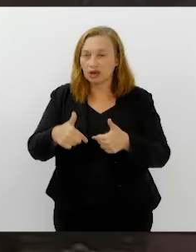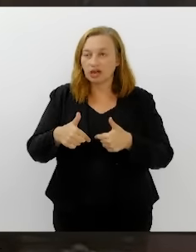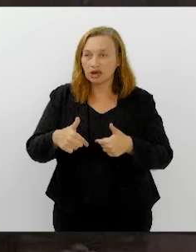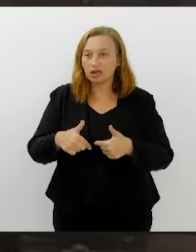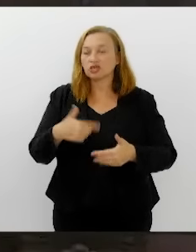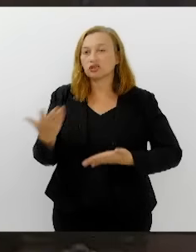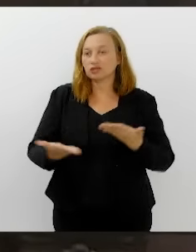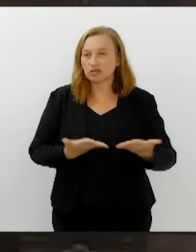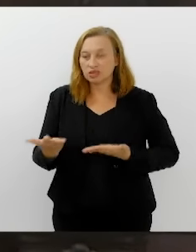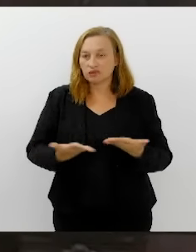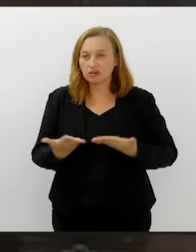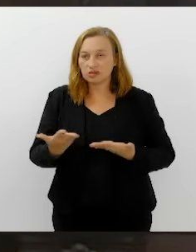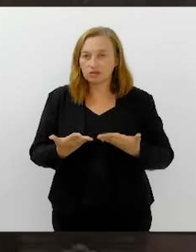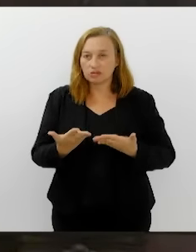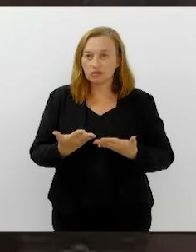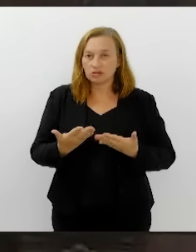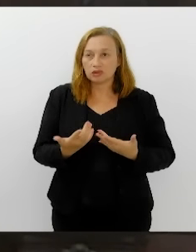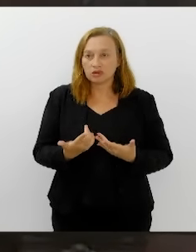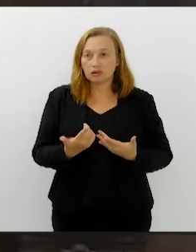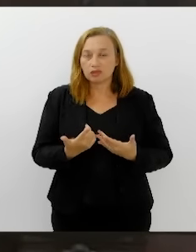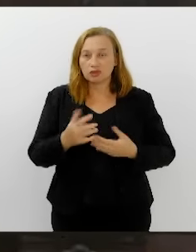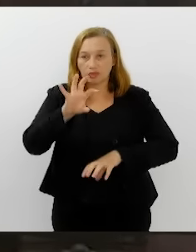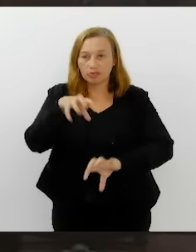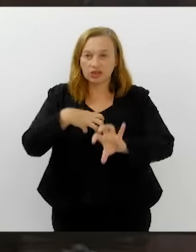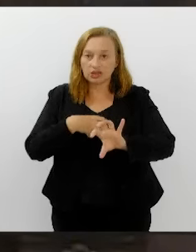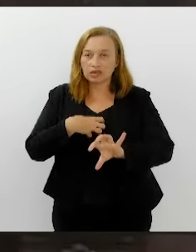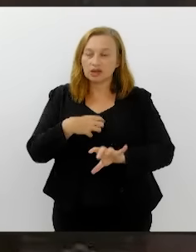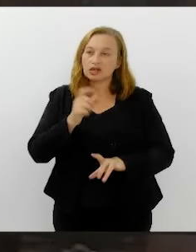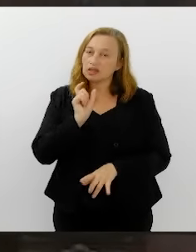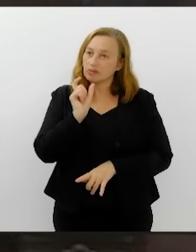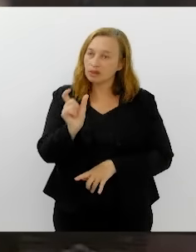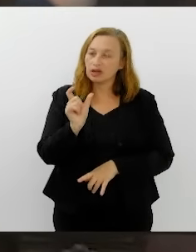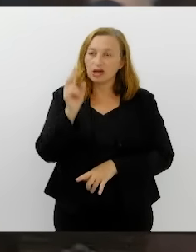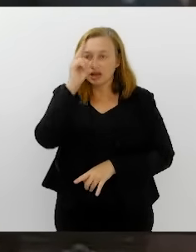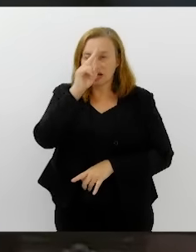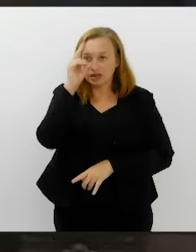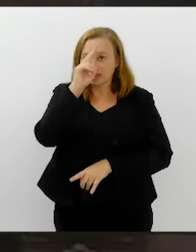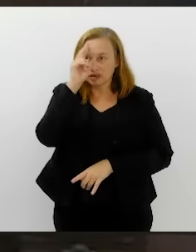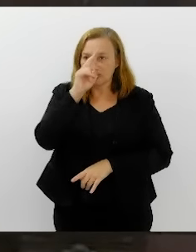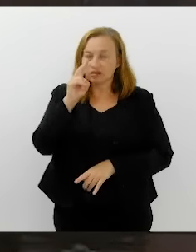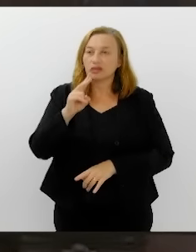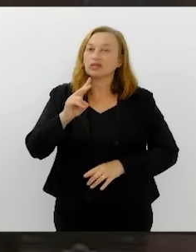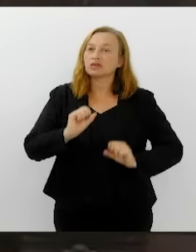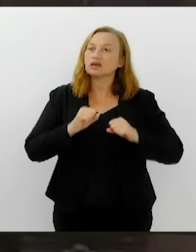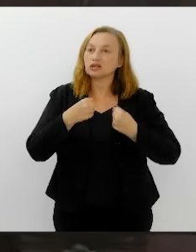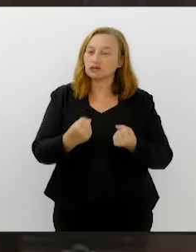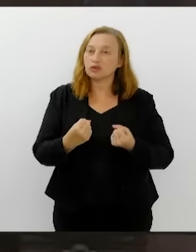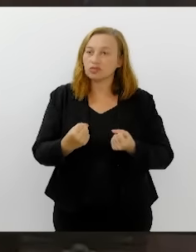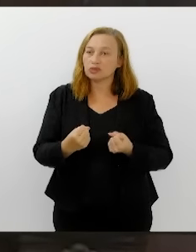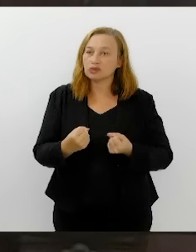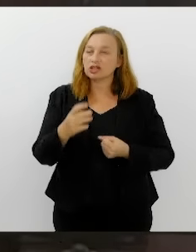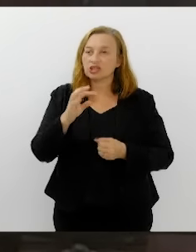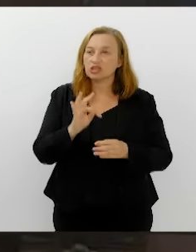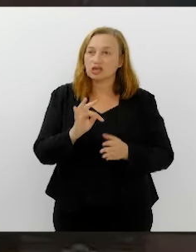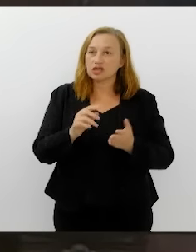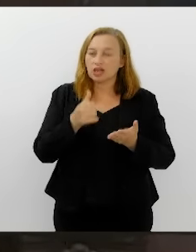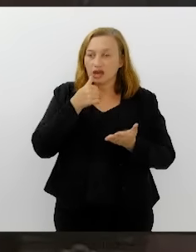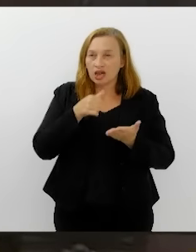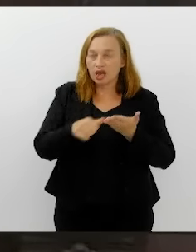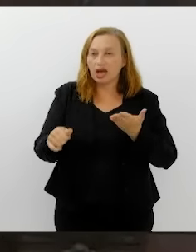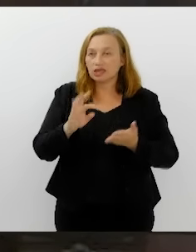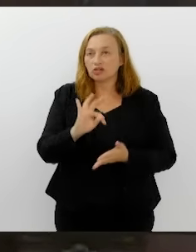serviço ao próximo. Estas palavras nos fazem recordar da exortação da carta a Tiago, que diz: